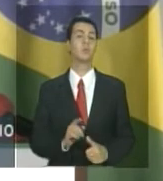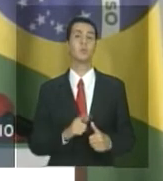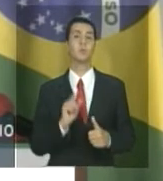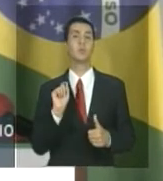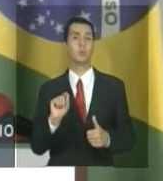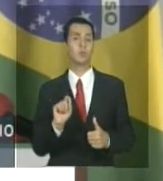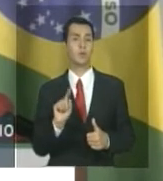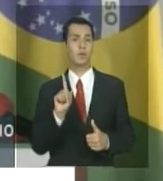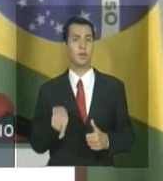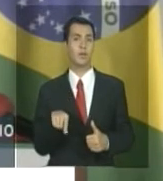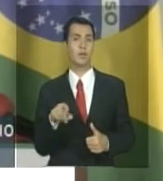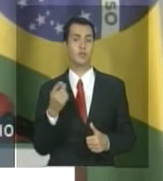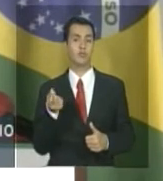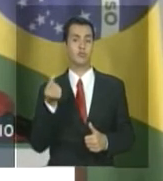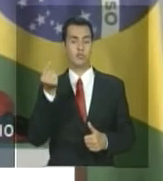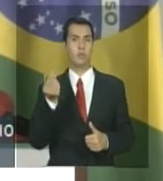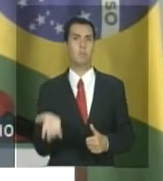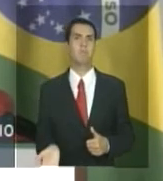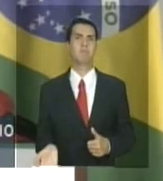é a doença holandesa, e a outra,